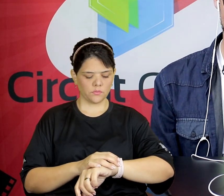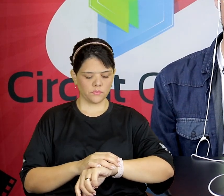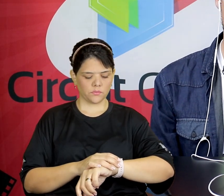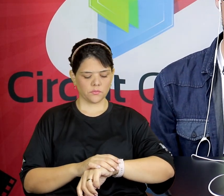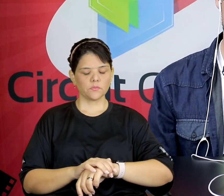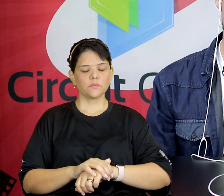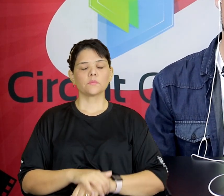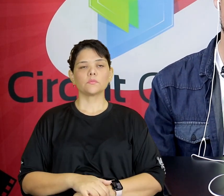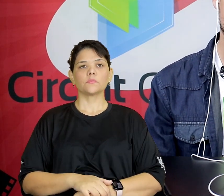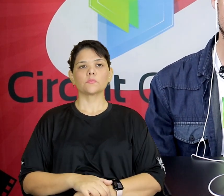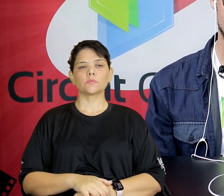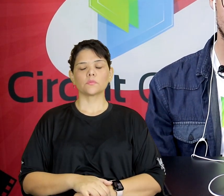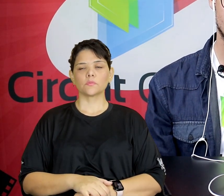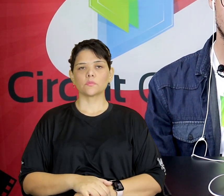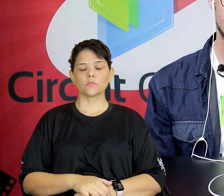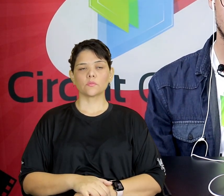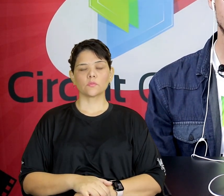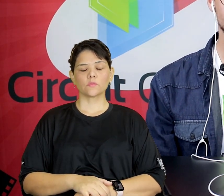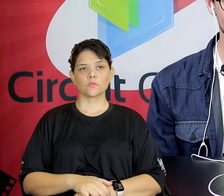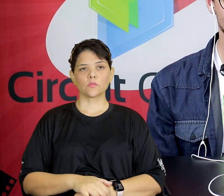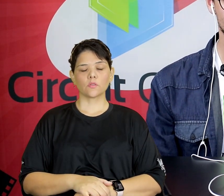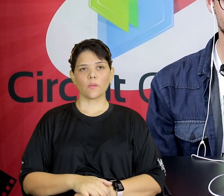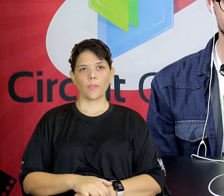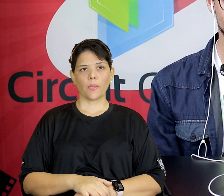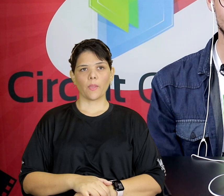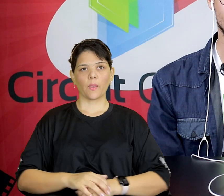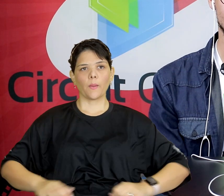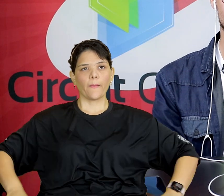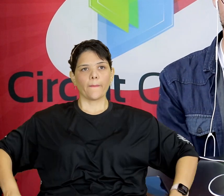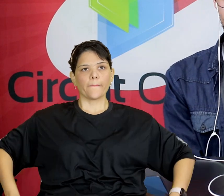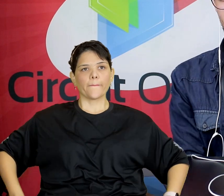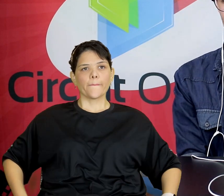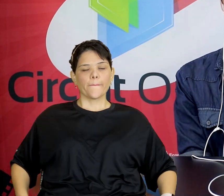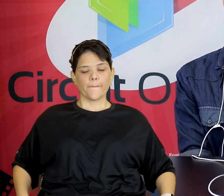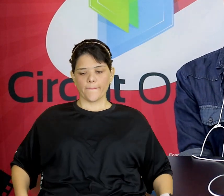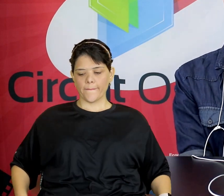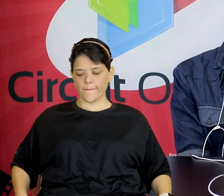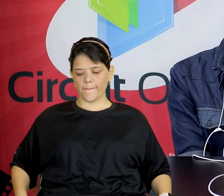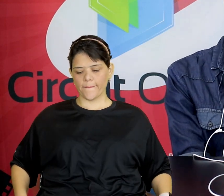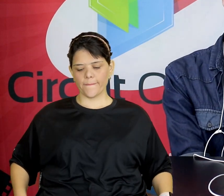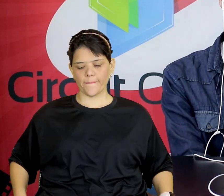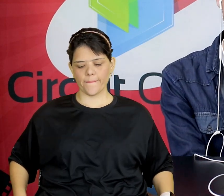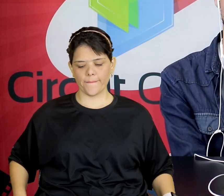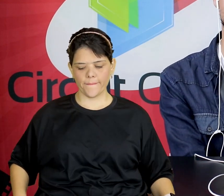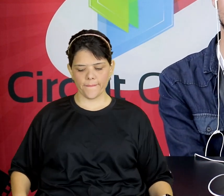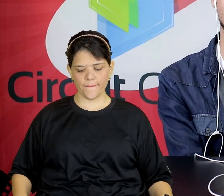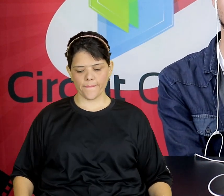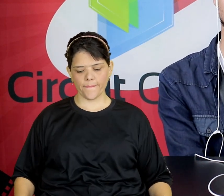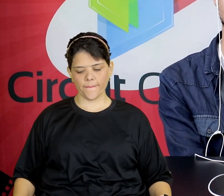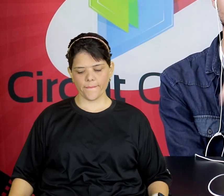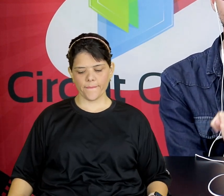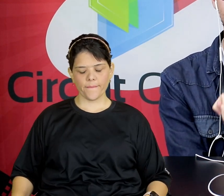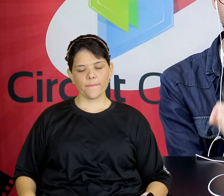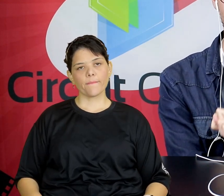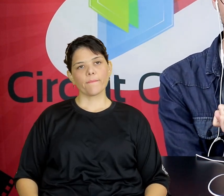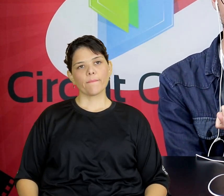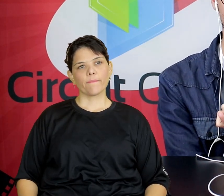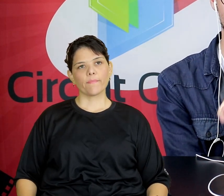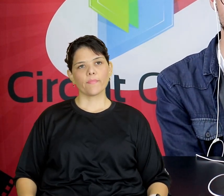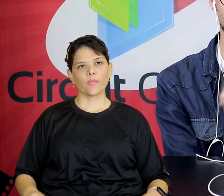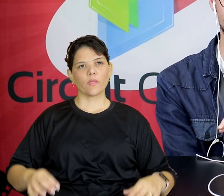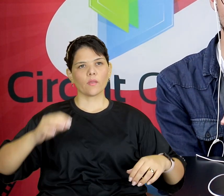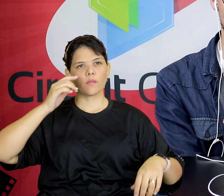a aula para frente. Isso é do diretor de Baby Drive, é do Edgar Wright, é muito, muito boa. Se vocês não